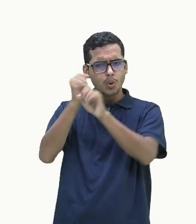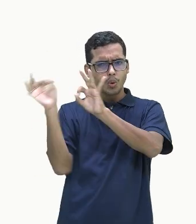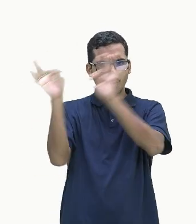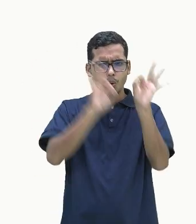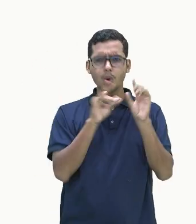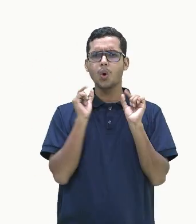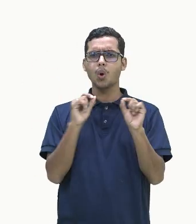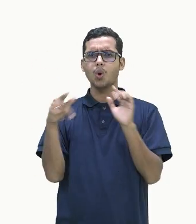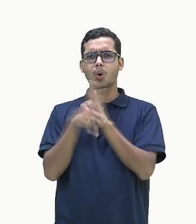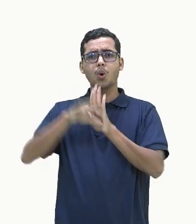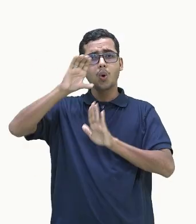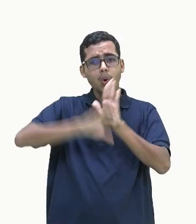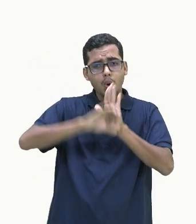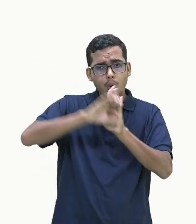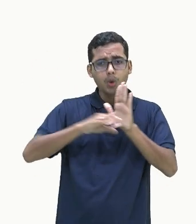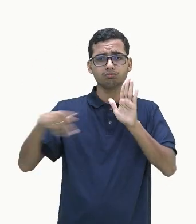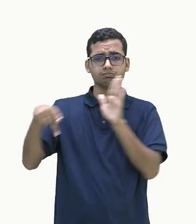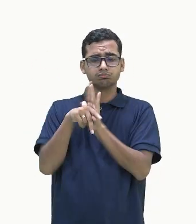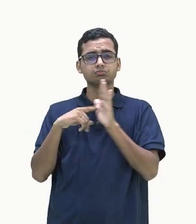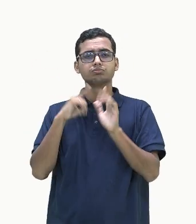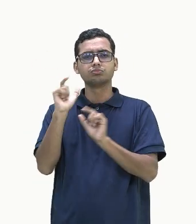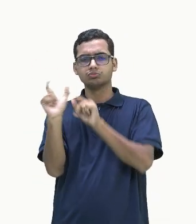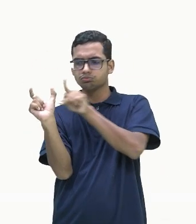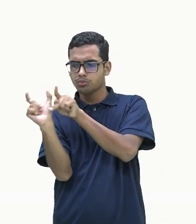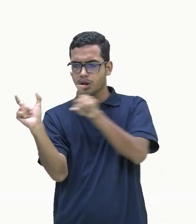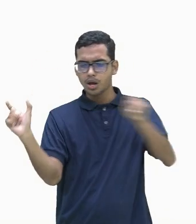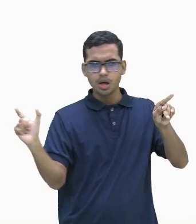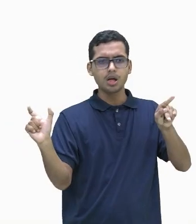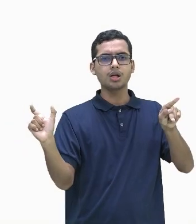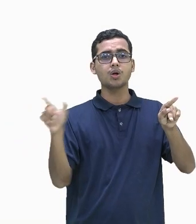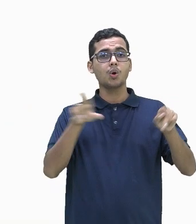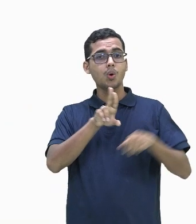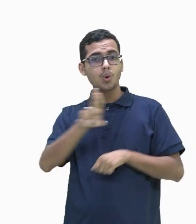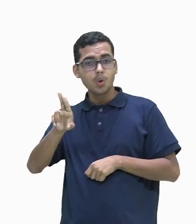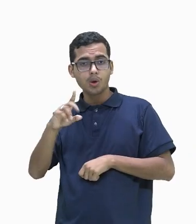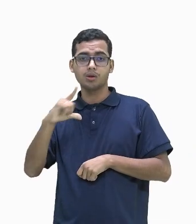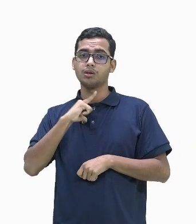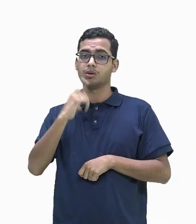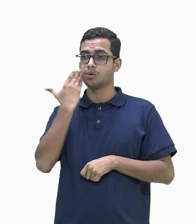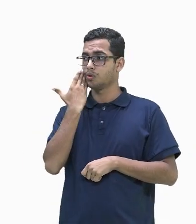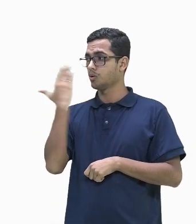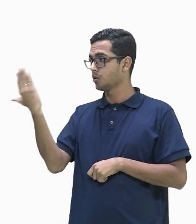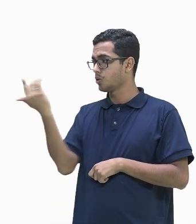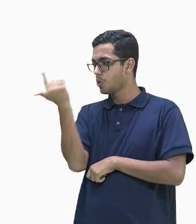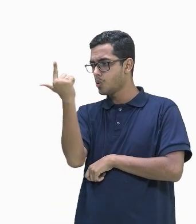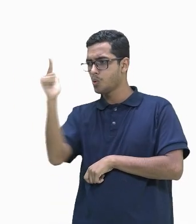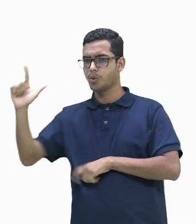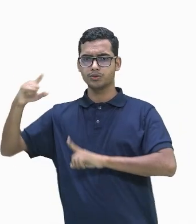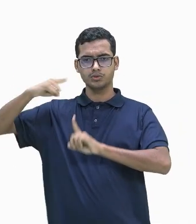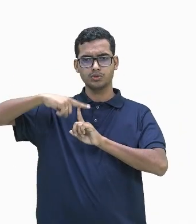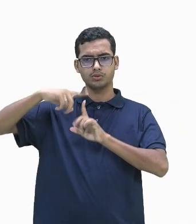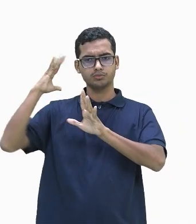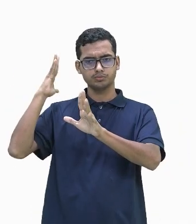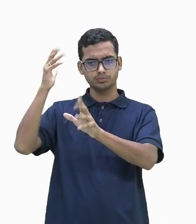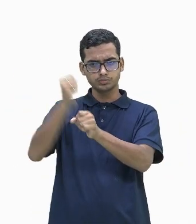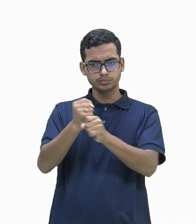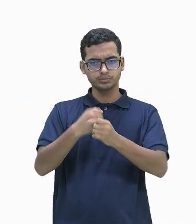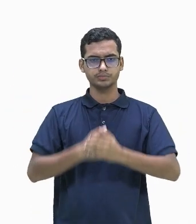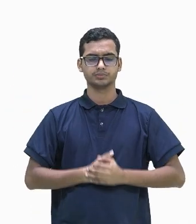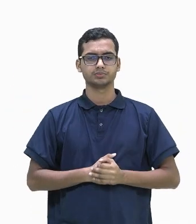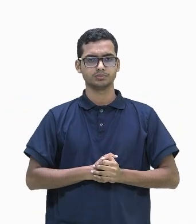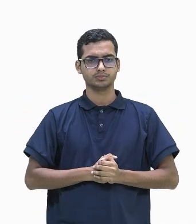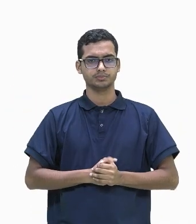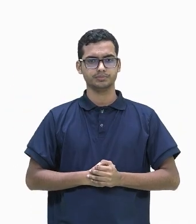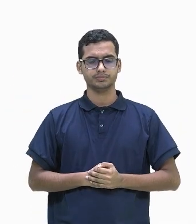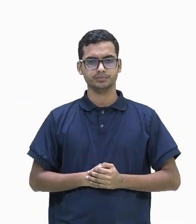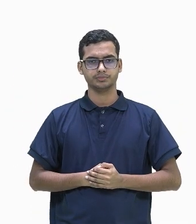conceito de predicado nominal. Observem aí agora, que é o outro tipo que vamos revisar, né? O predicado nominal, ele